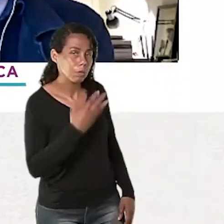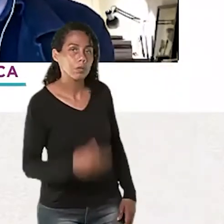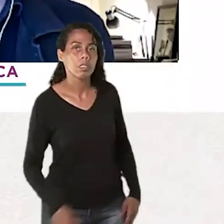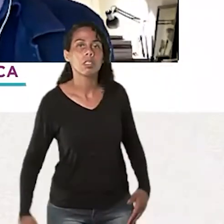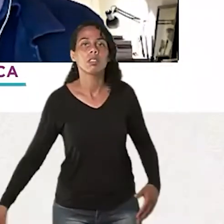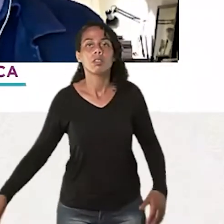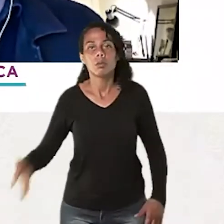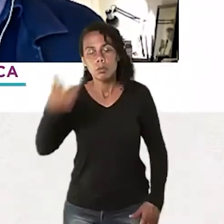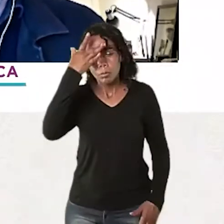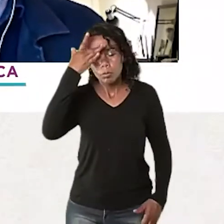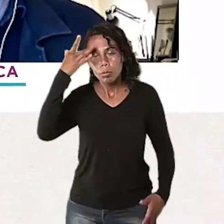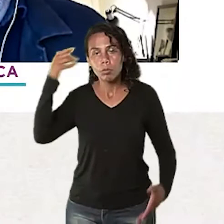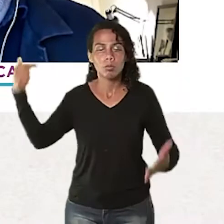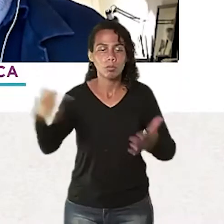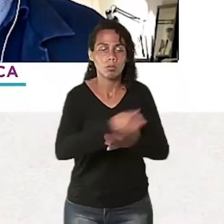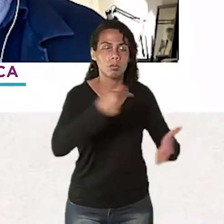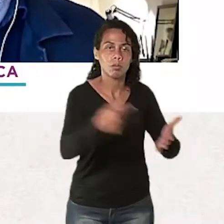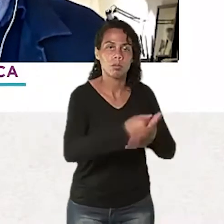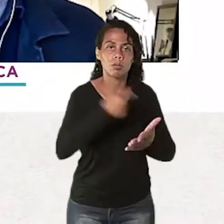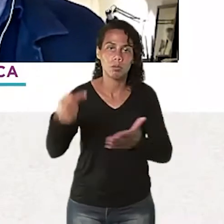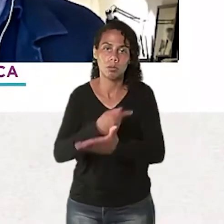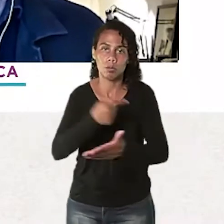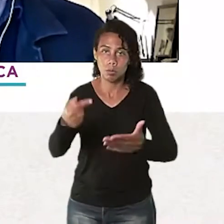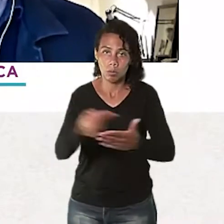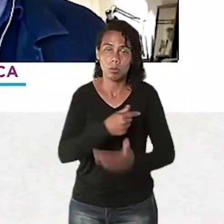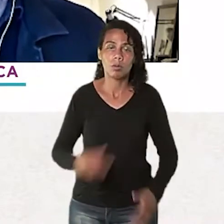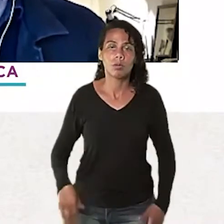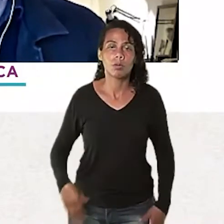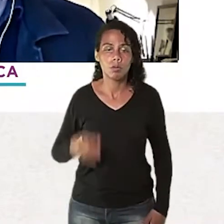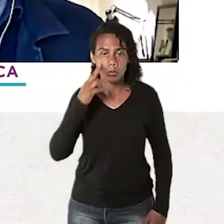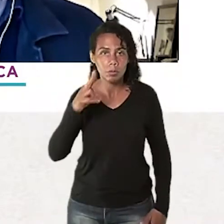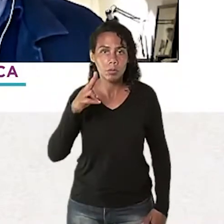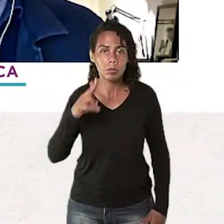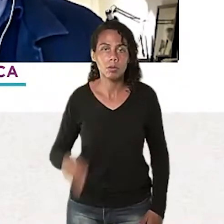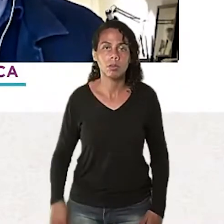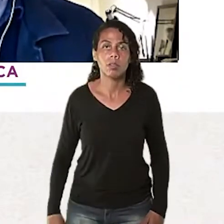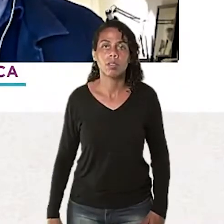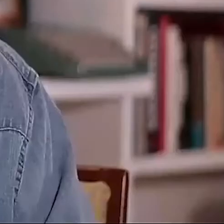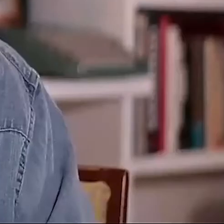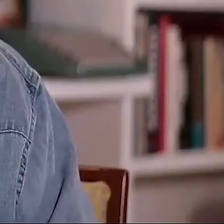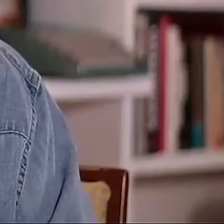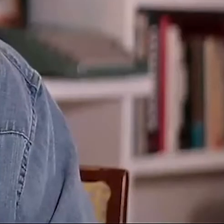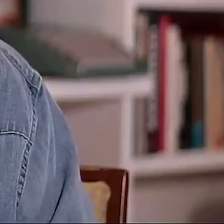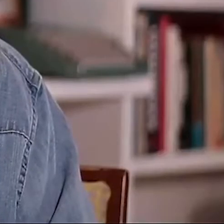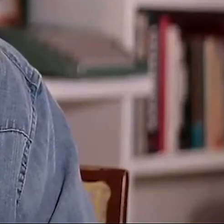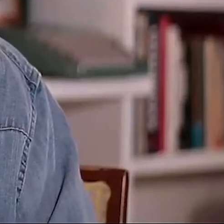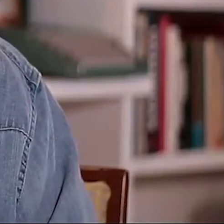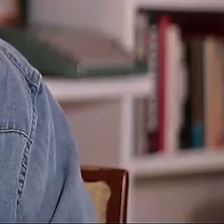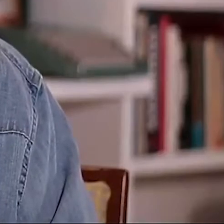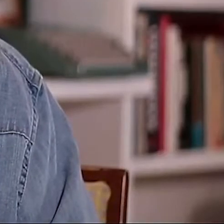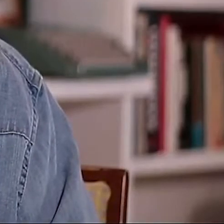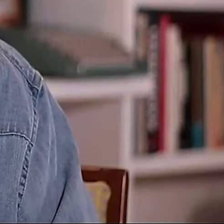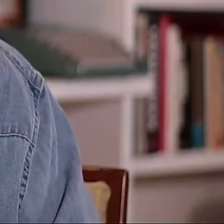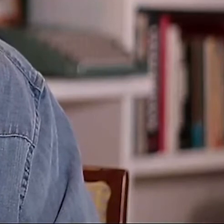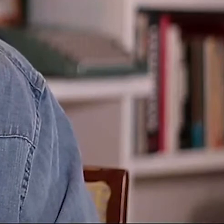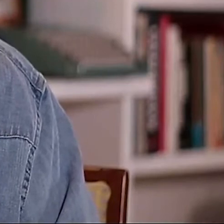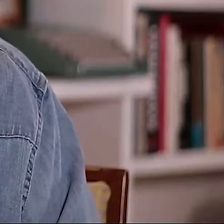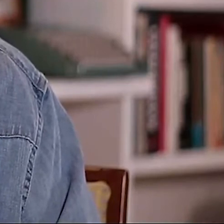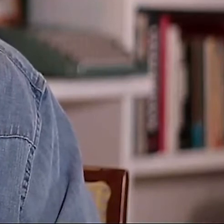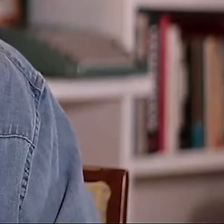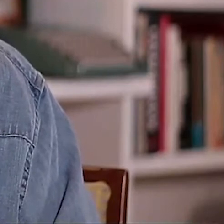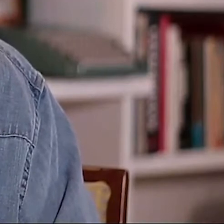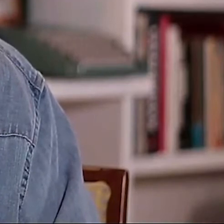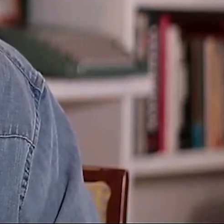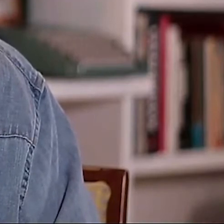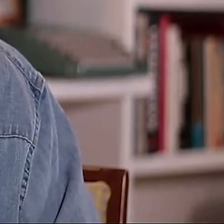pessoal obedeceu as nossas ordens aqui. Então vamos lá. Carlinha mandando beijo de novo, Rodrigo.